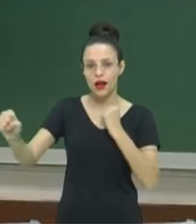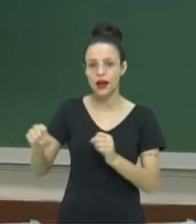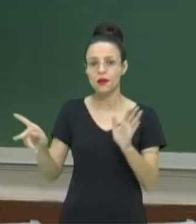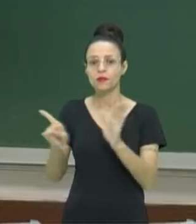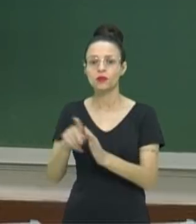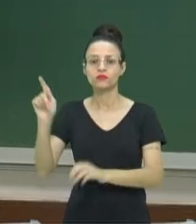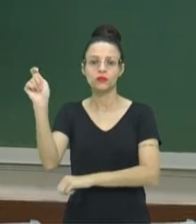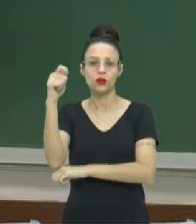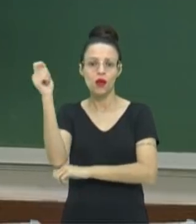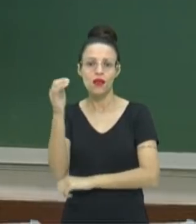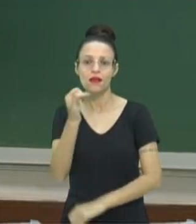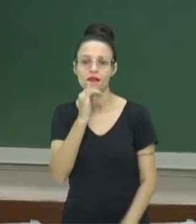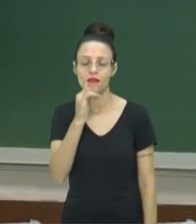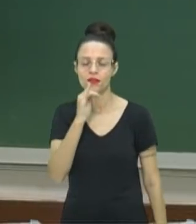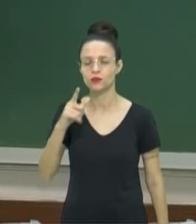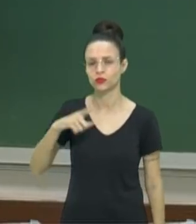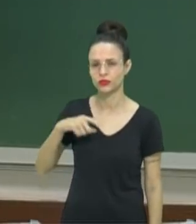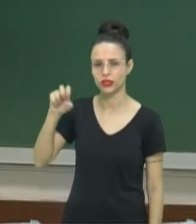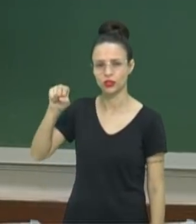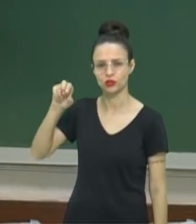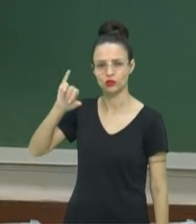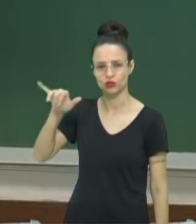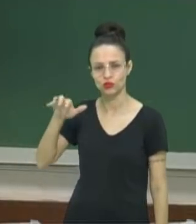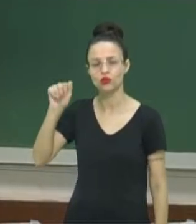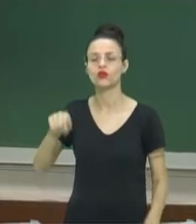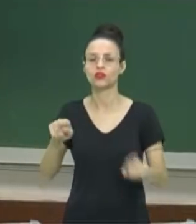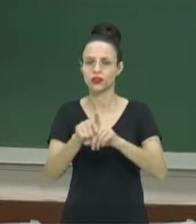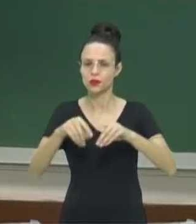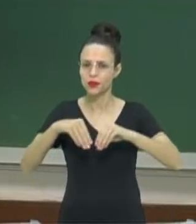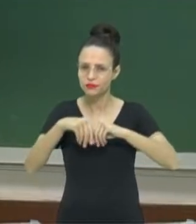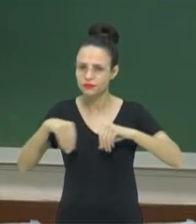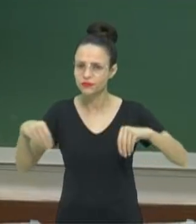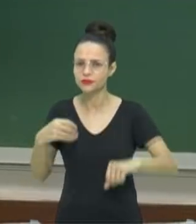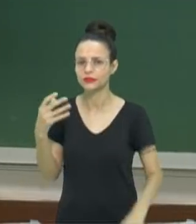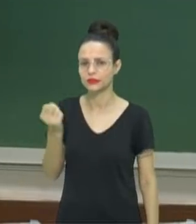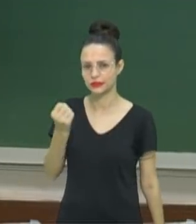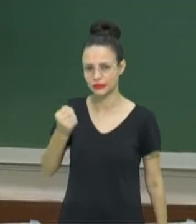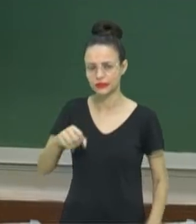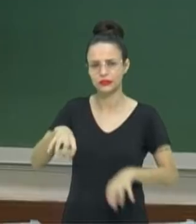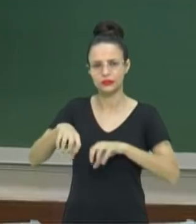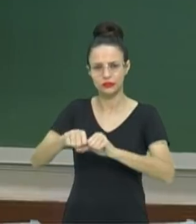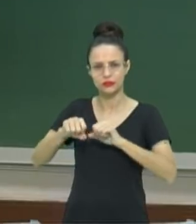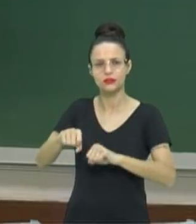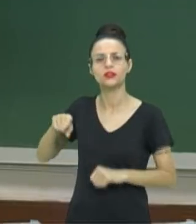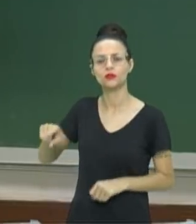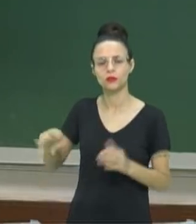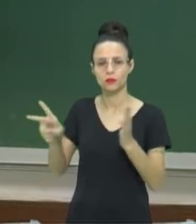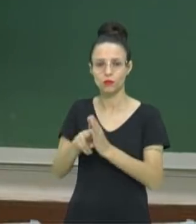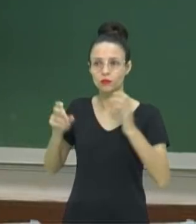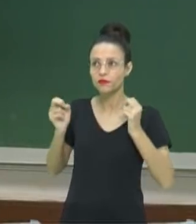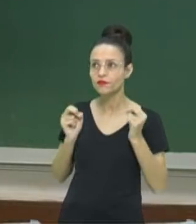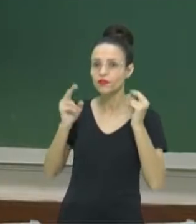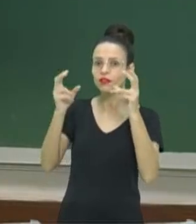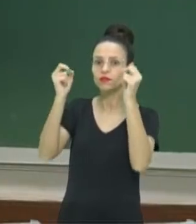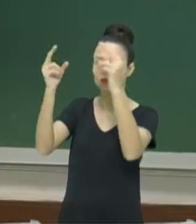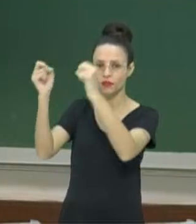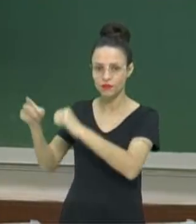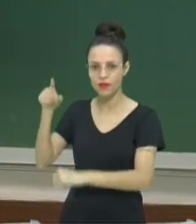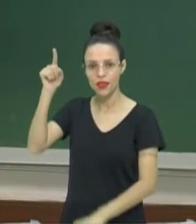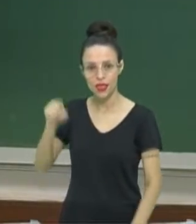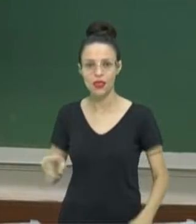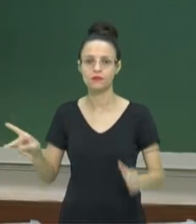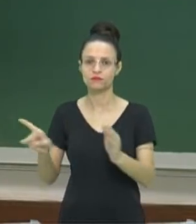por exemplo, com cultivo de soja e trigo, que são destinados ali à exportação, que são no formato